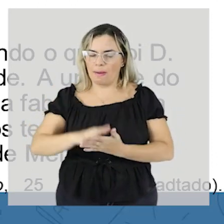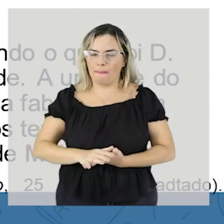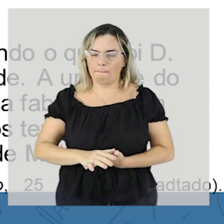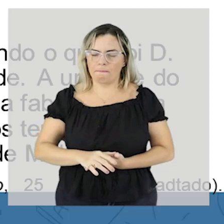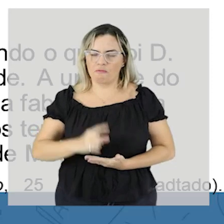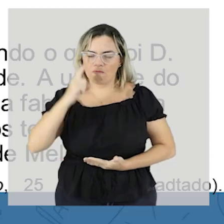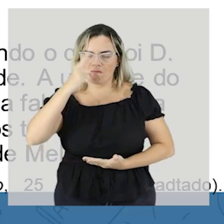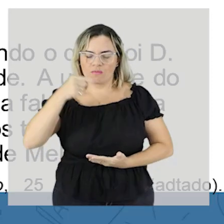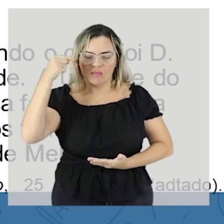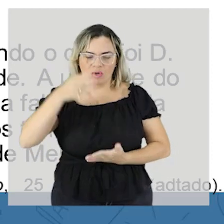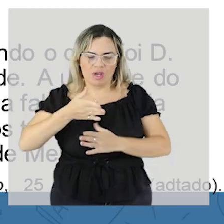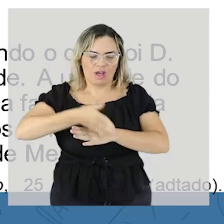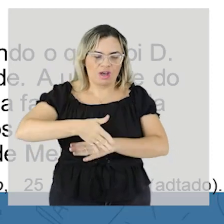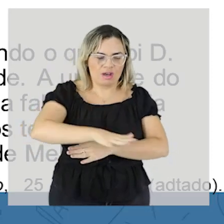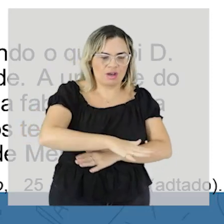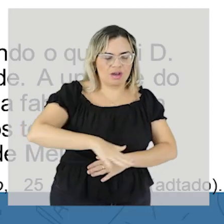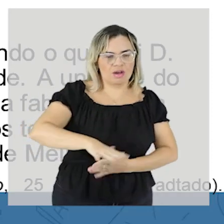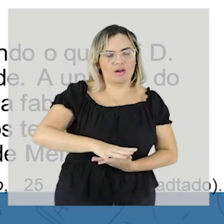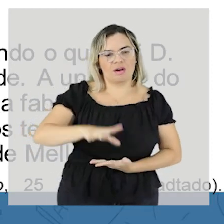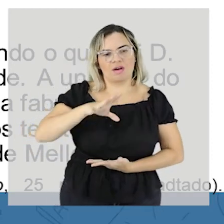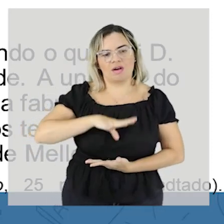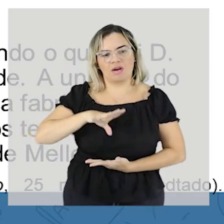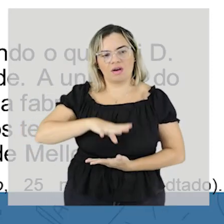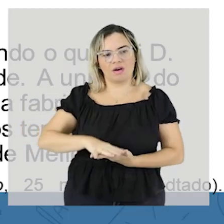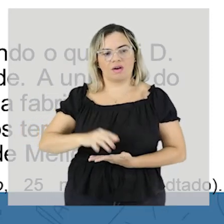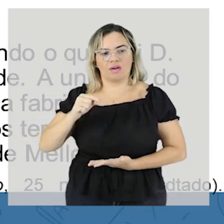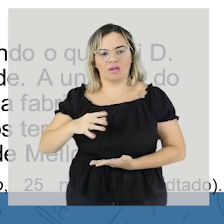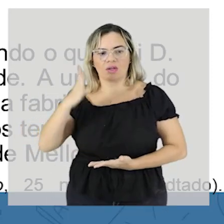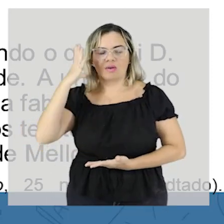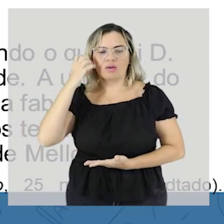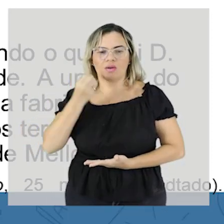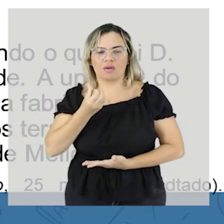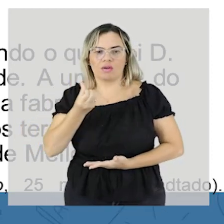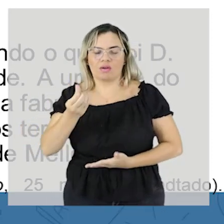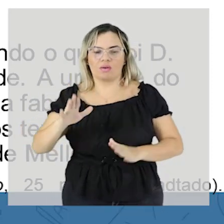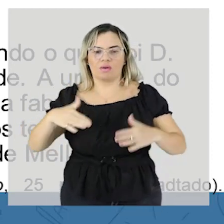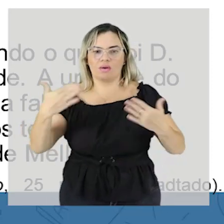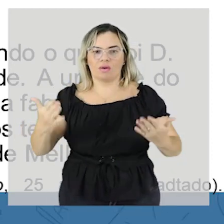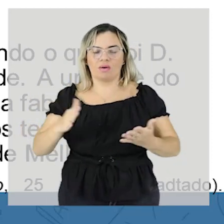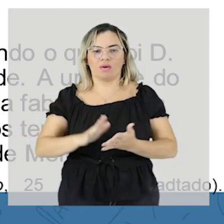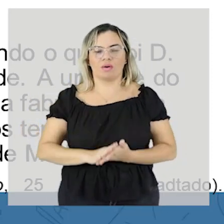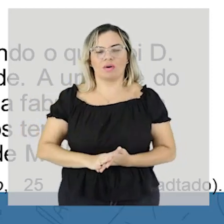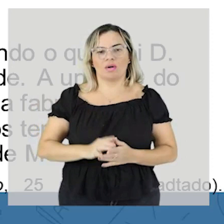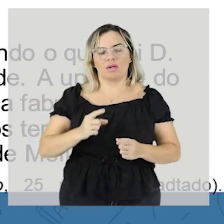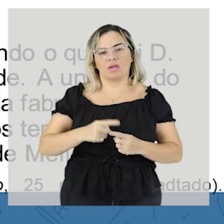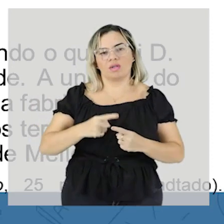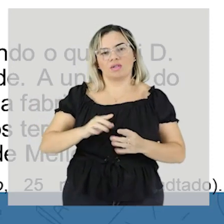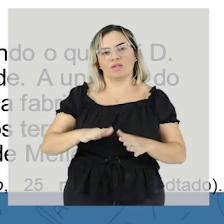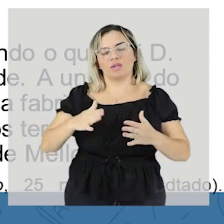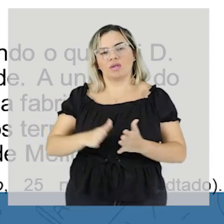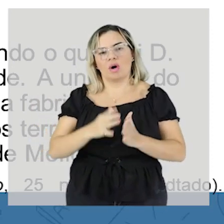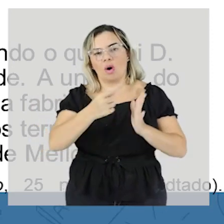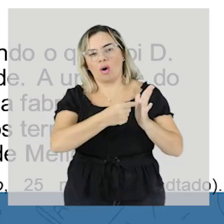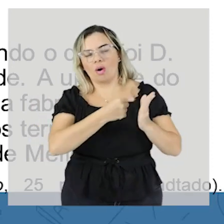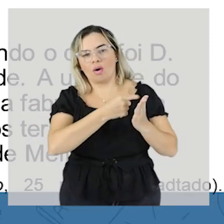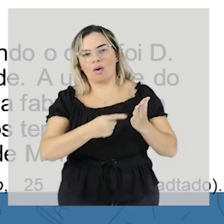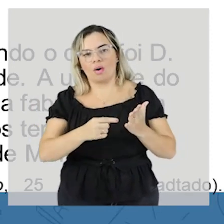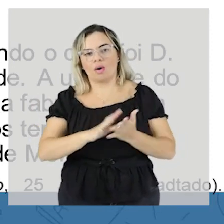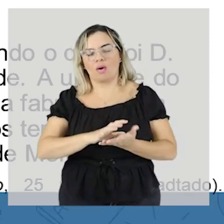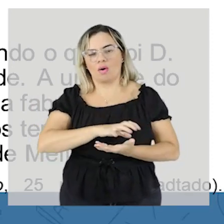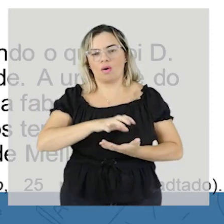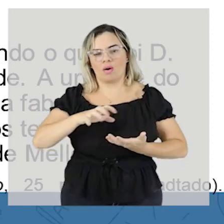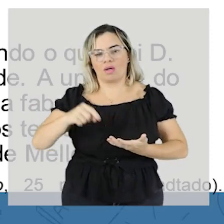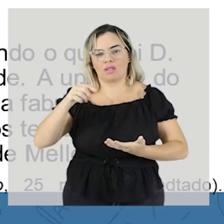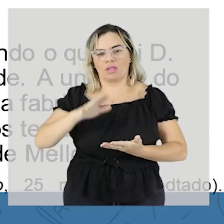não definiu a sua aprovação ou não em relação ao bloqueio continental da França do Império